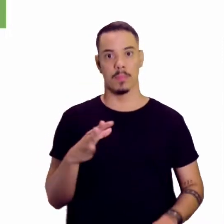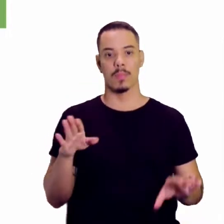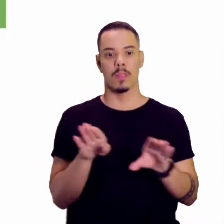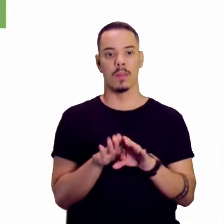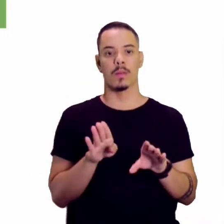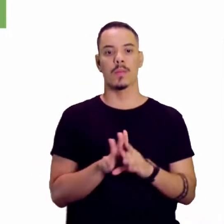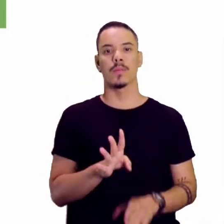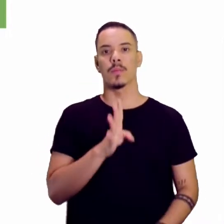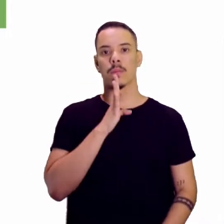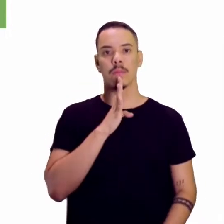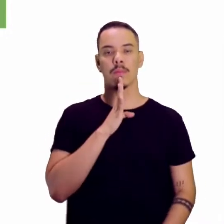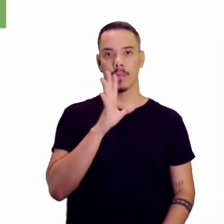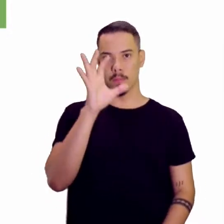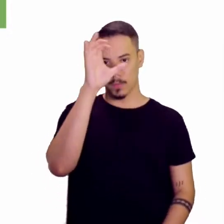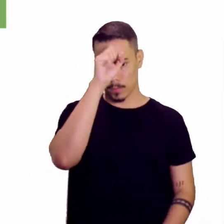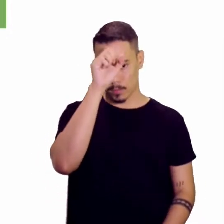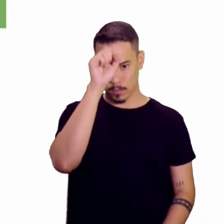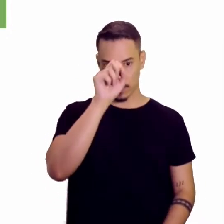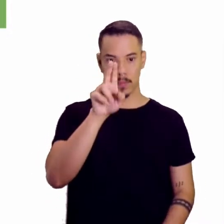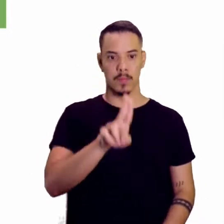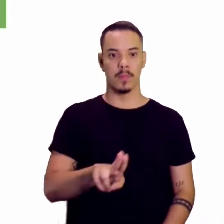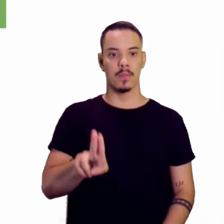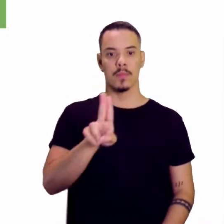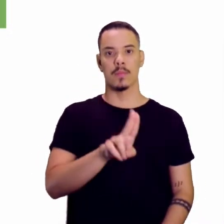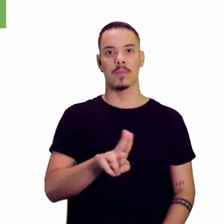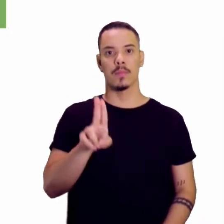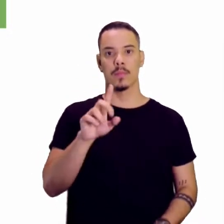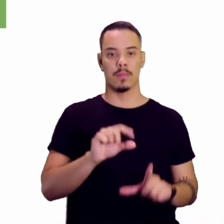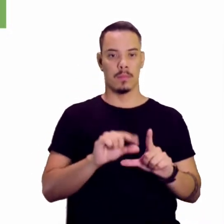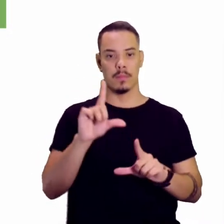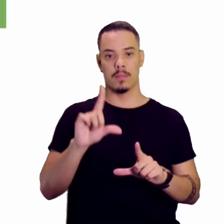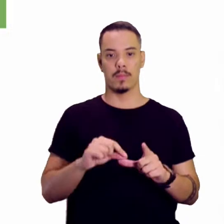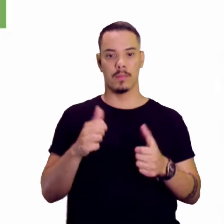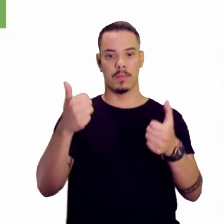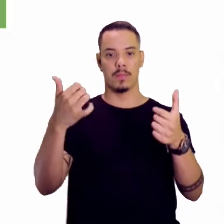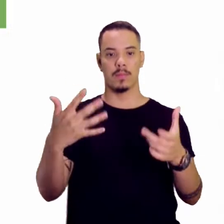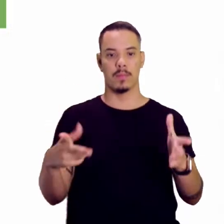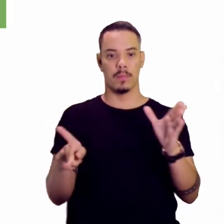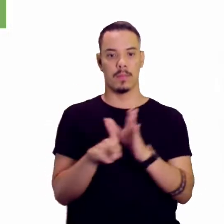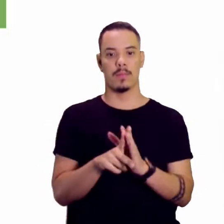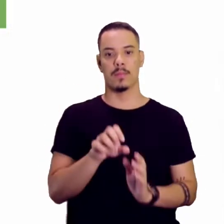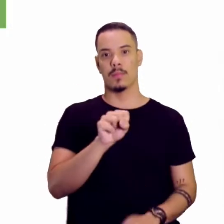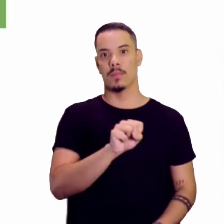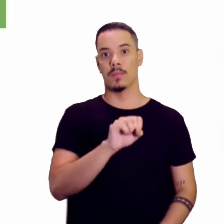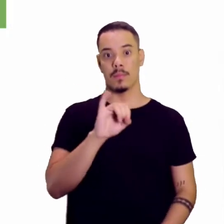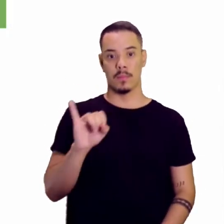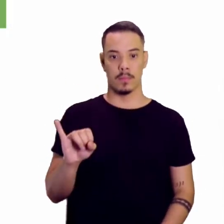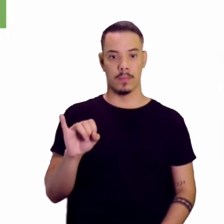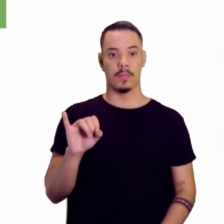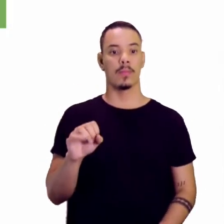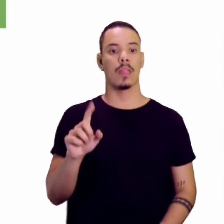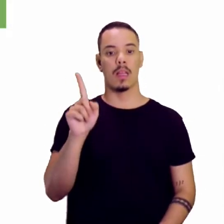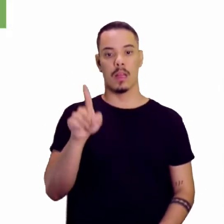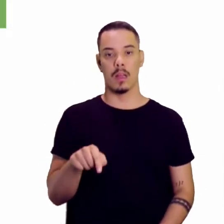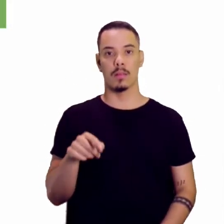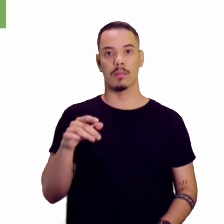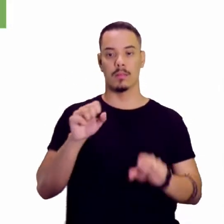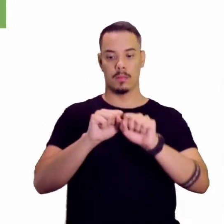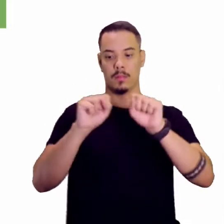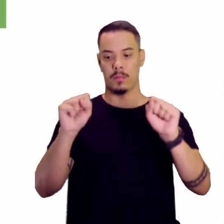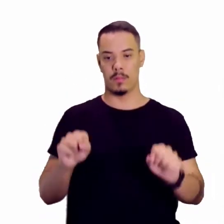também conhecer e aprender a utilizar as grandezas definidas pelo Sistema Internacional de Unidades. Que nós estudamos na aula anterior,